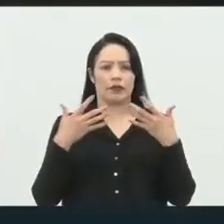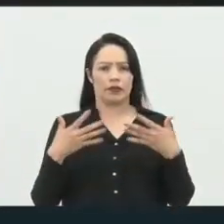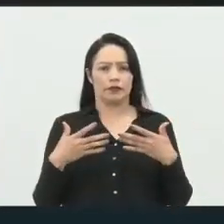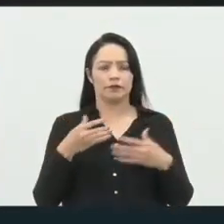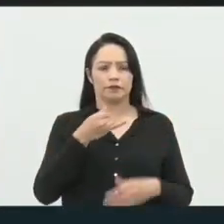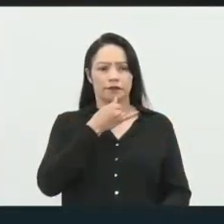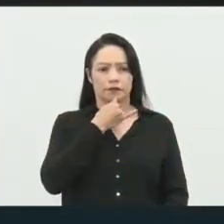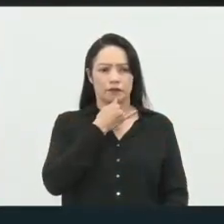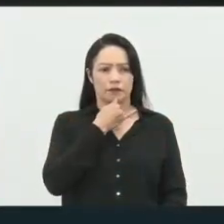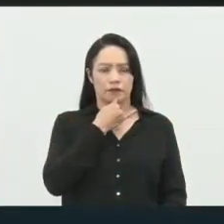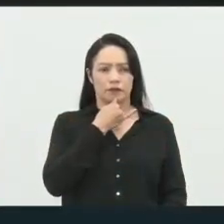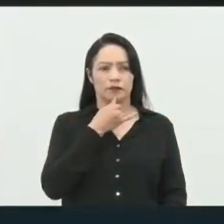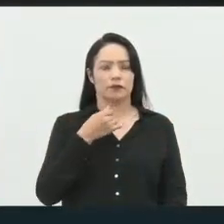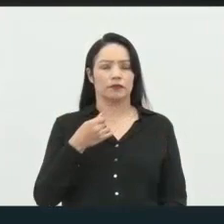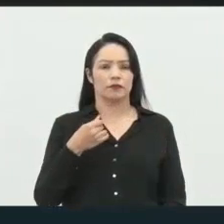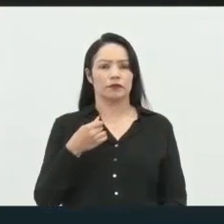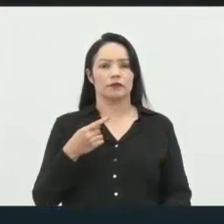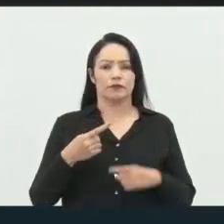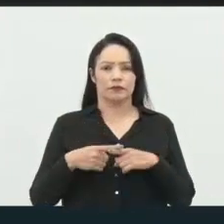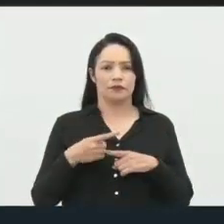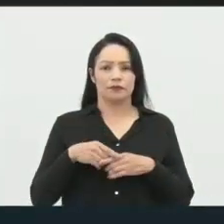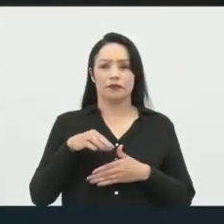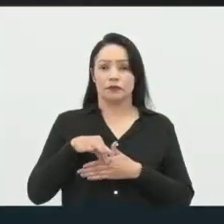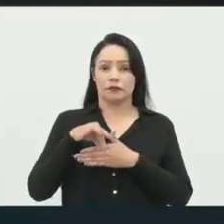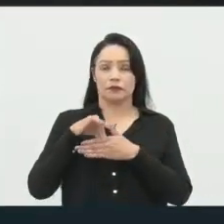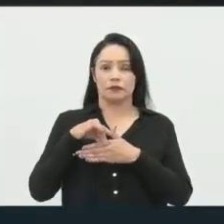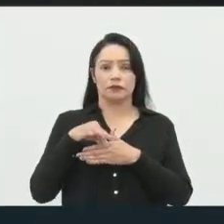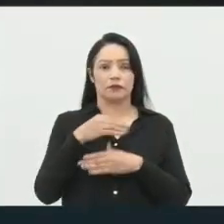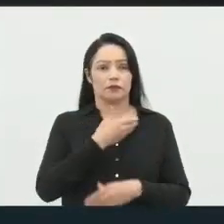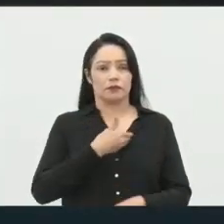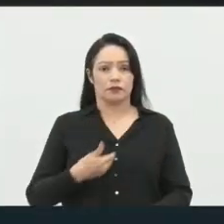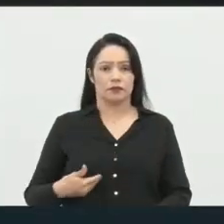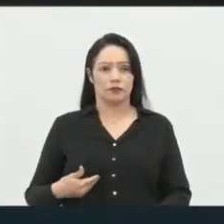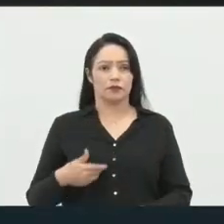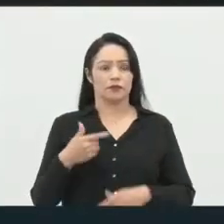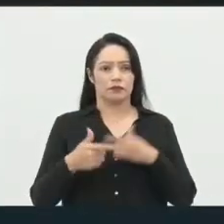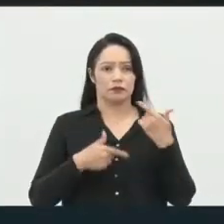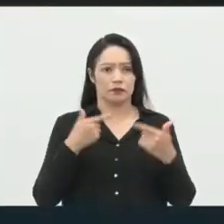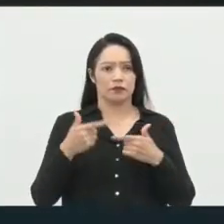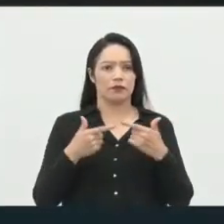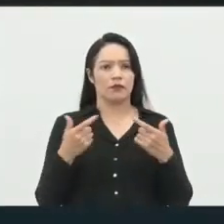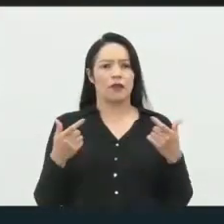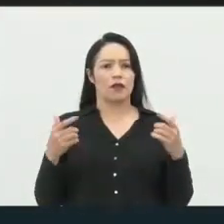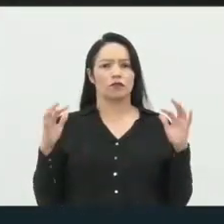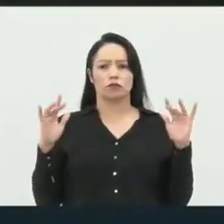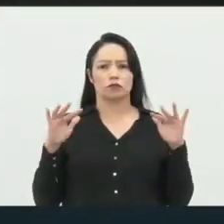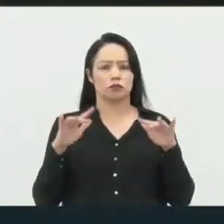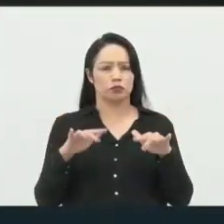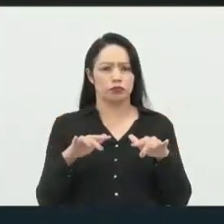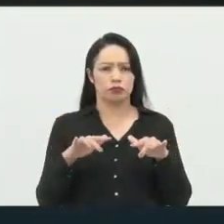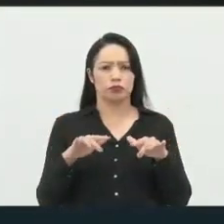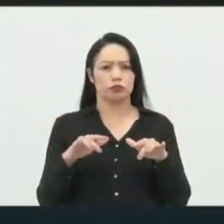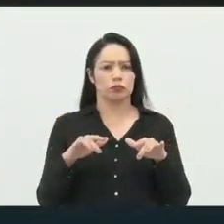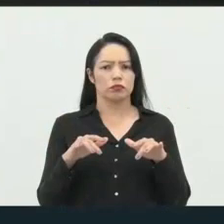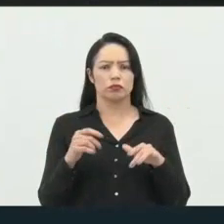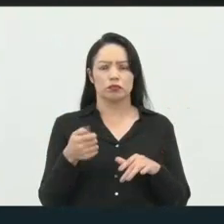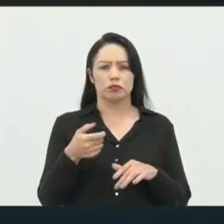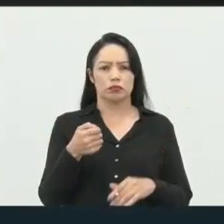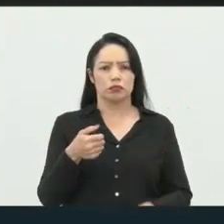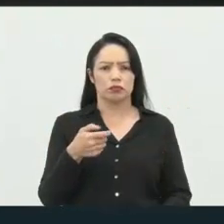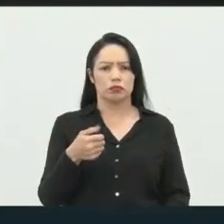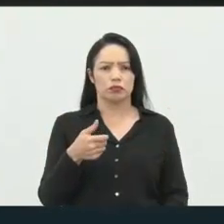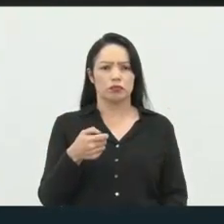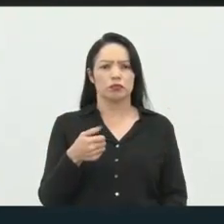porque a liderança do governo trabalhou para esvaziar o plenário nós estamos com poucos vereadores